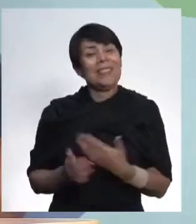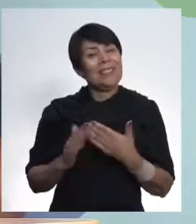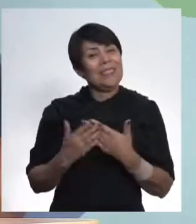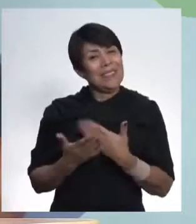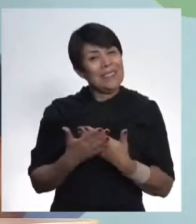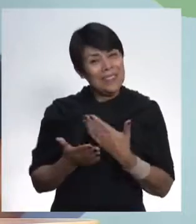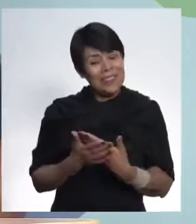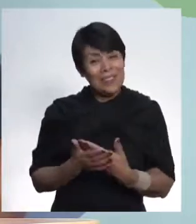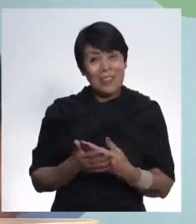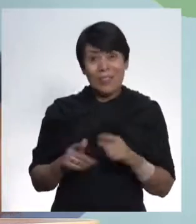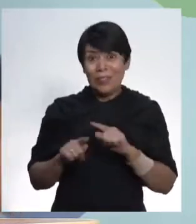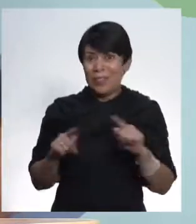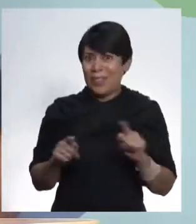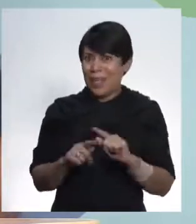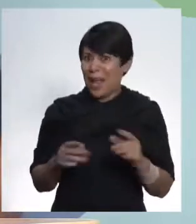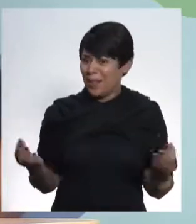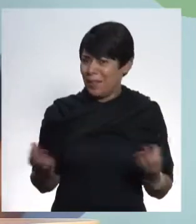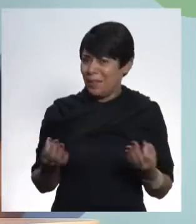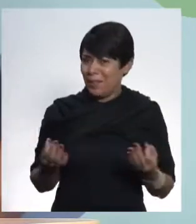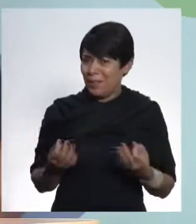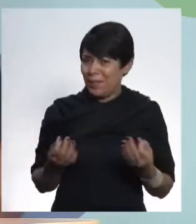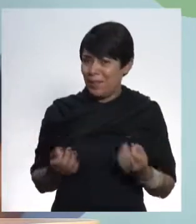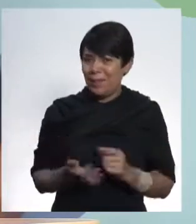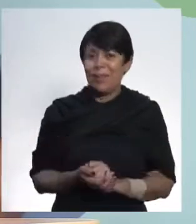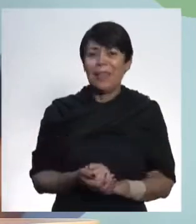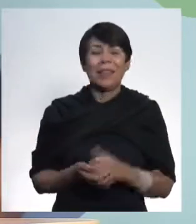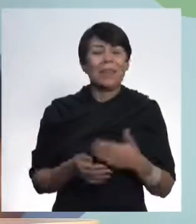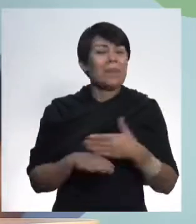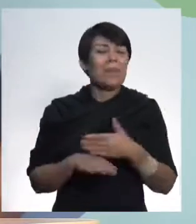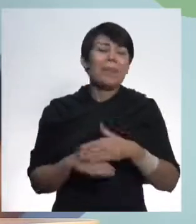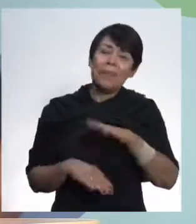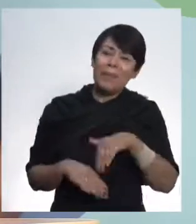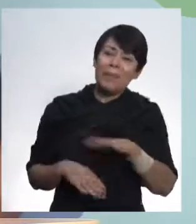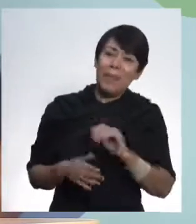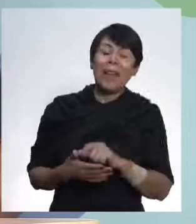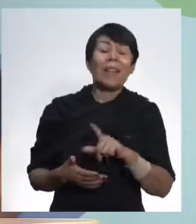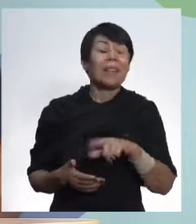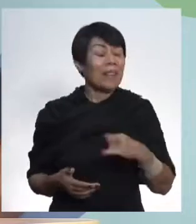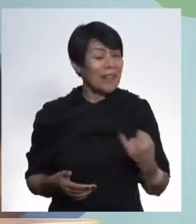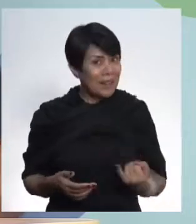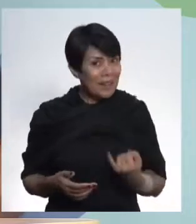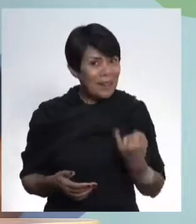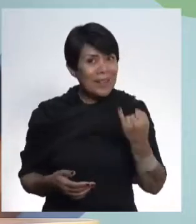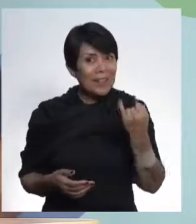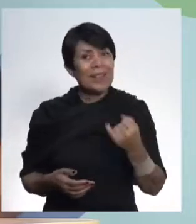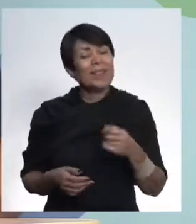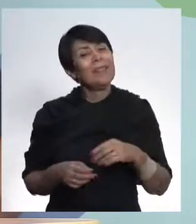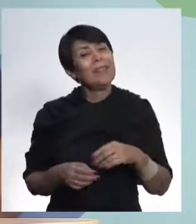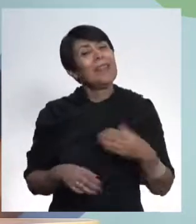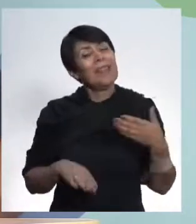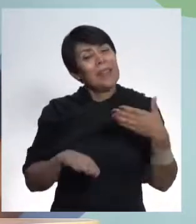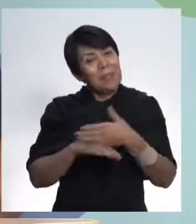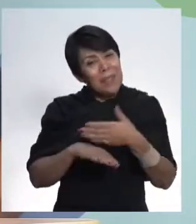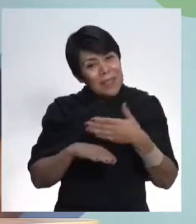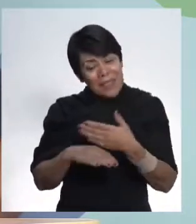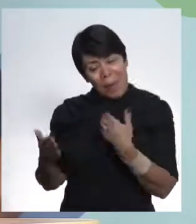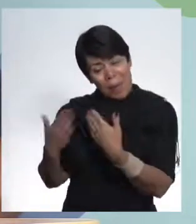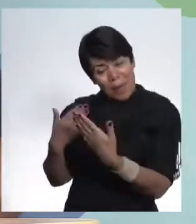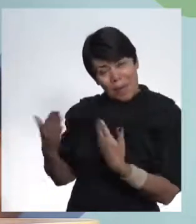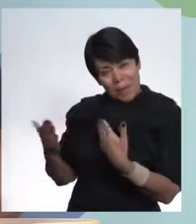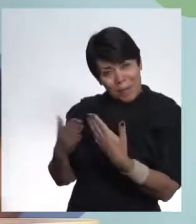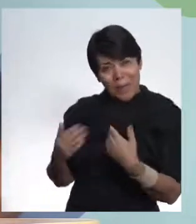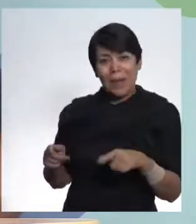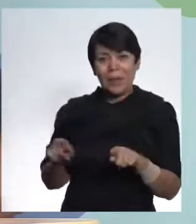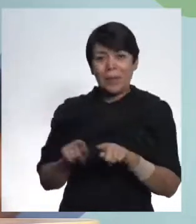cada vez mais tinindo e participando cada vez mais das nossas aulas, isso é importante. Participem bem do chat e